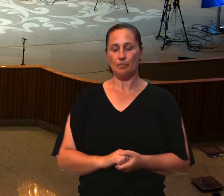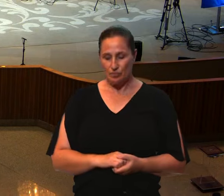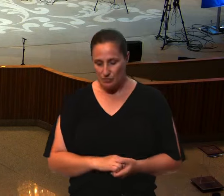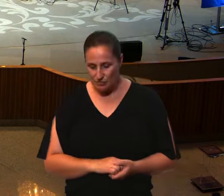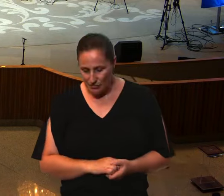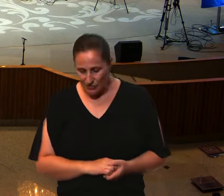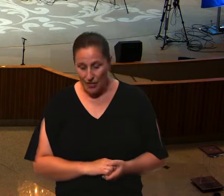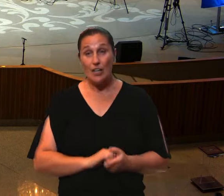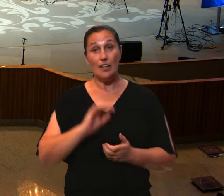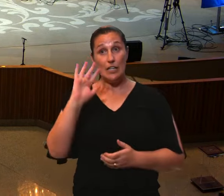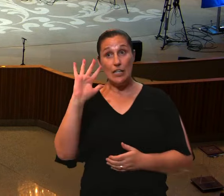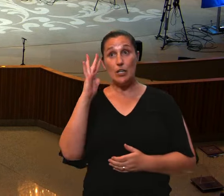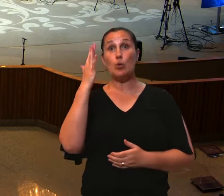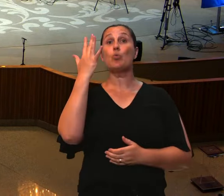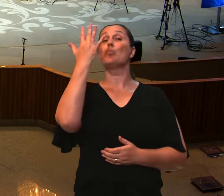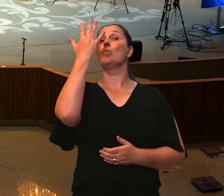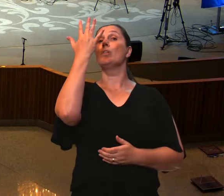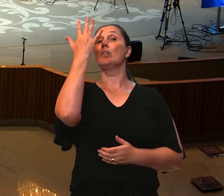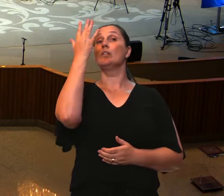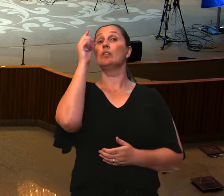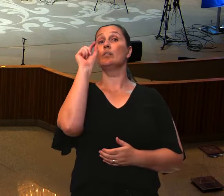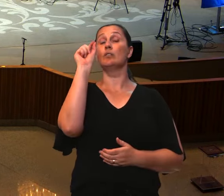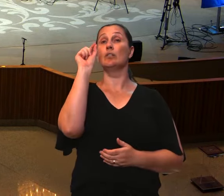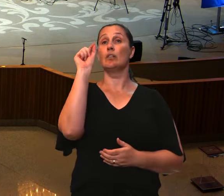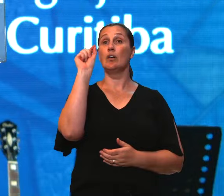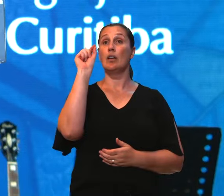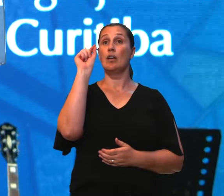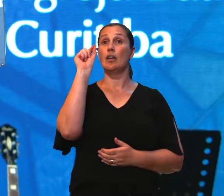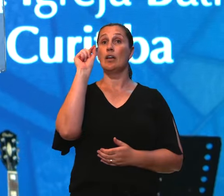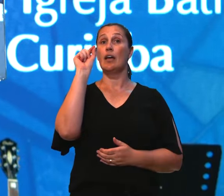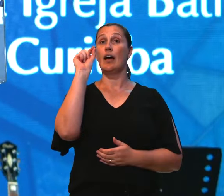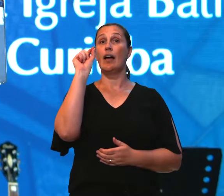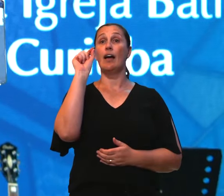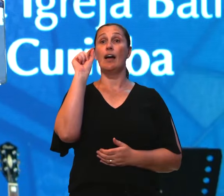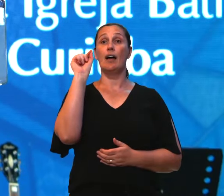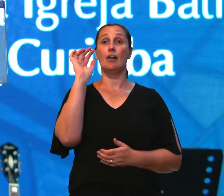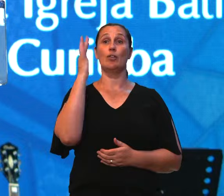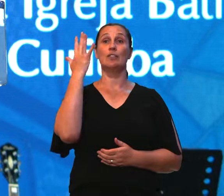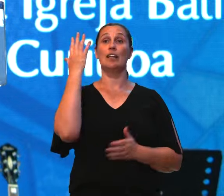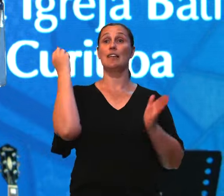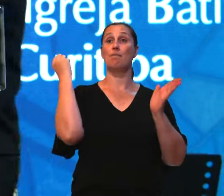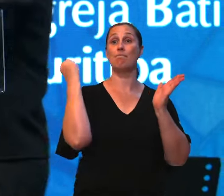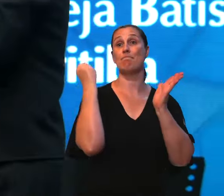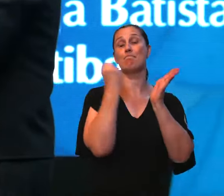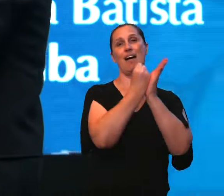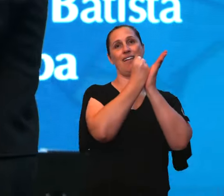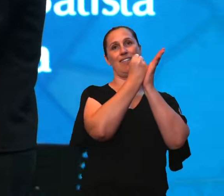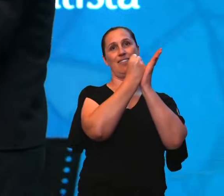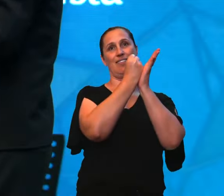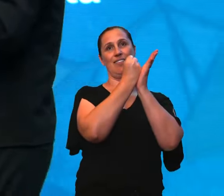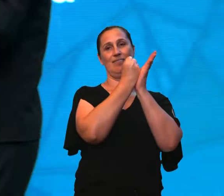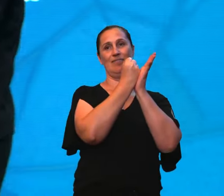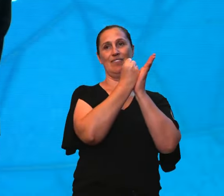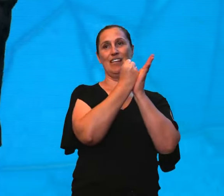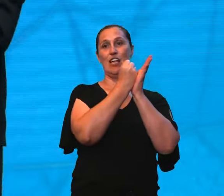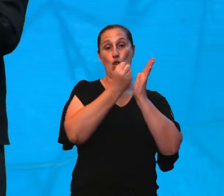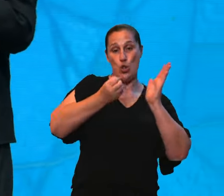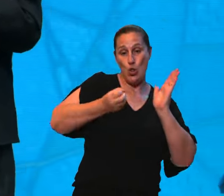e quando ele faz isso nascem as marcas de quem agora eu sou em Jesus a minha nova identidade